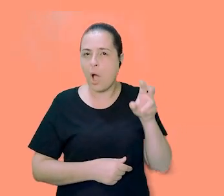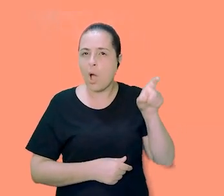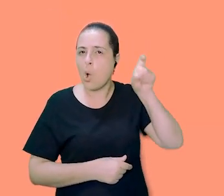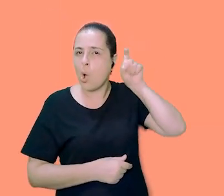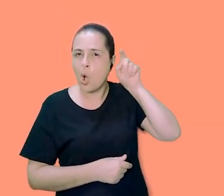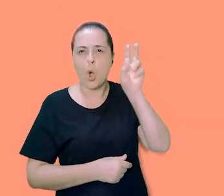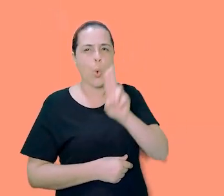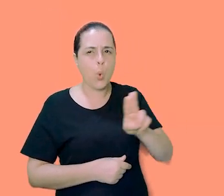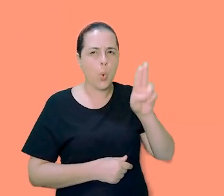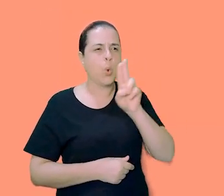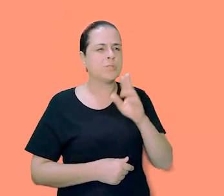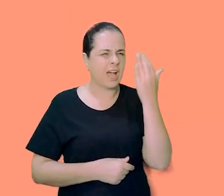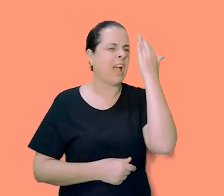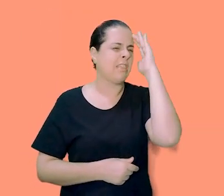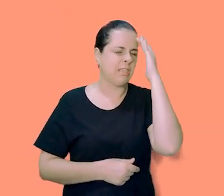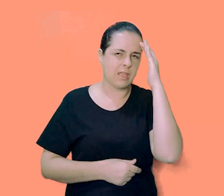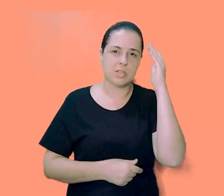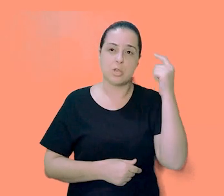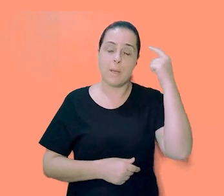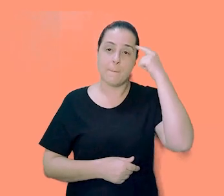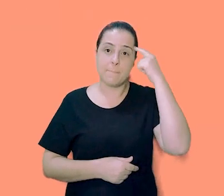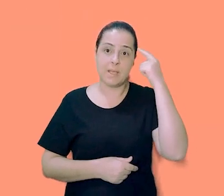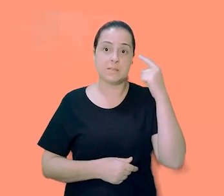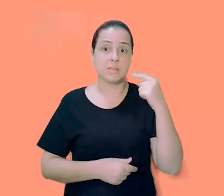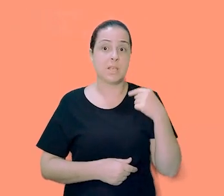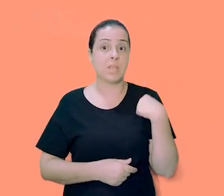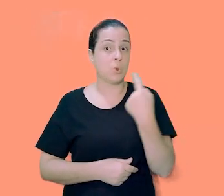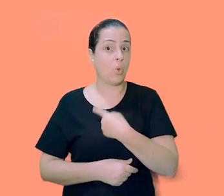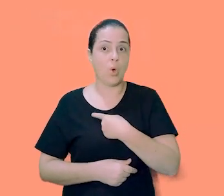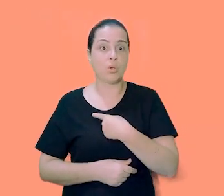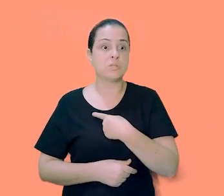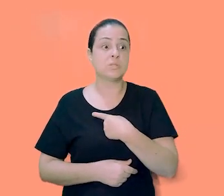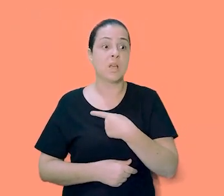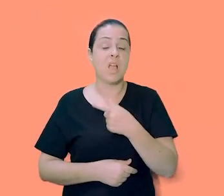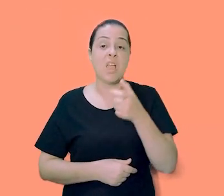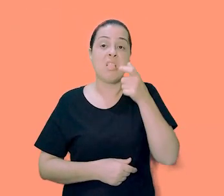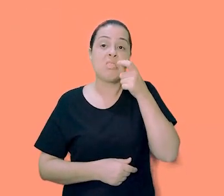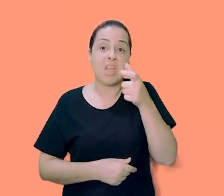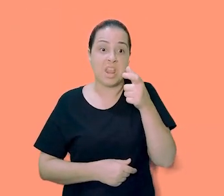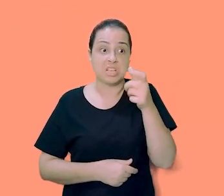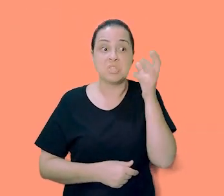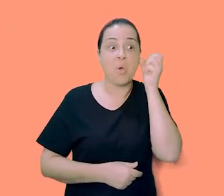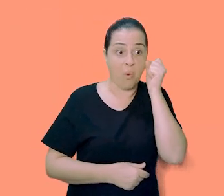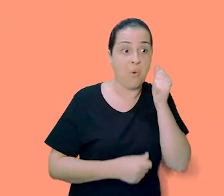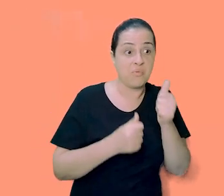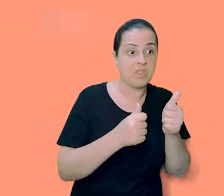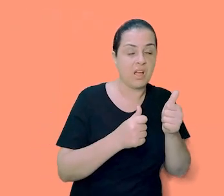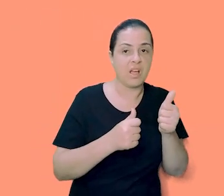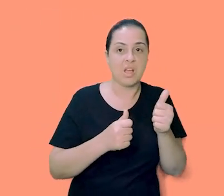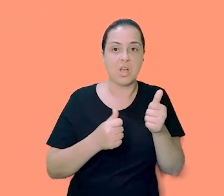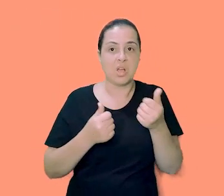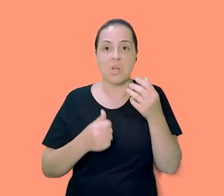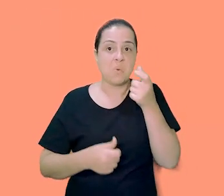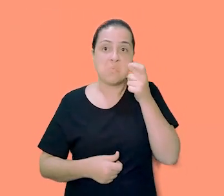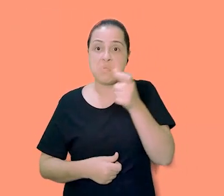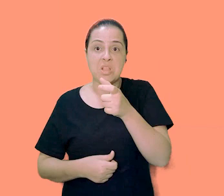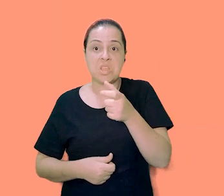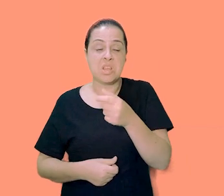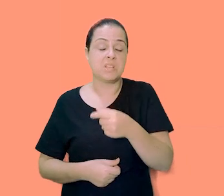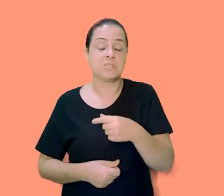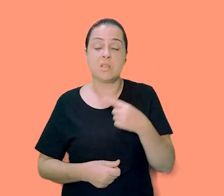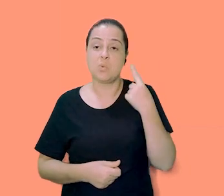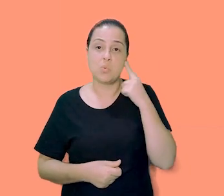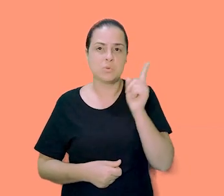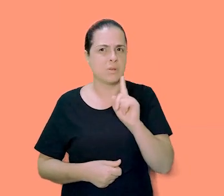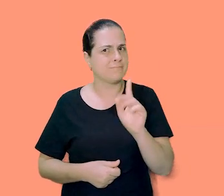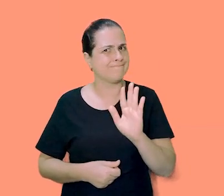mesma compreensão, eles deduzem que a gente entende só o que a gente quer e o que interessa. Então já começa por aí, a sua perda auditiva já é confundida